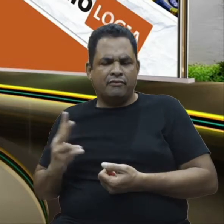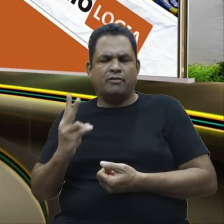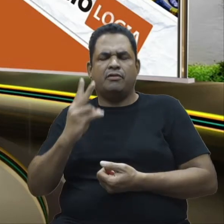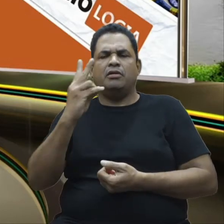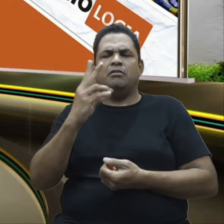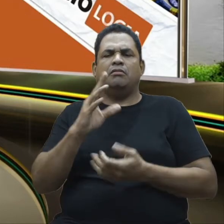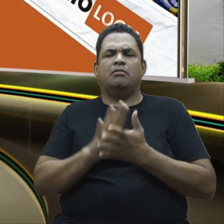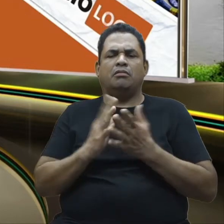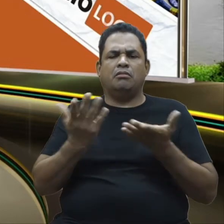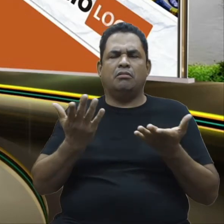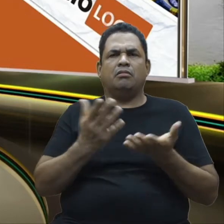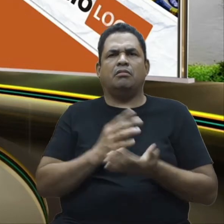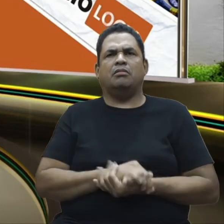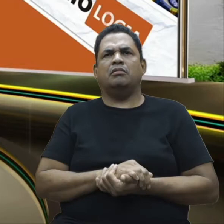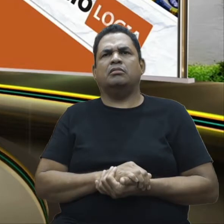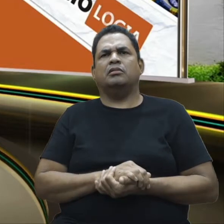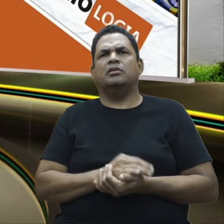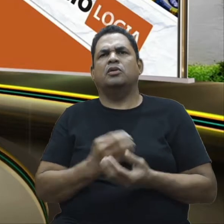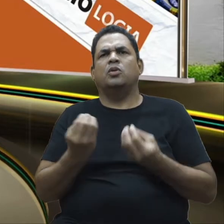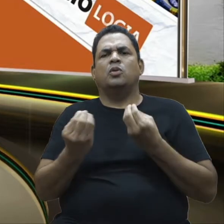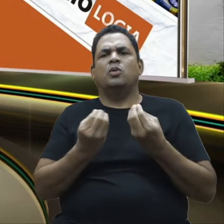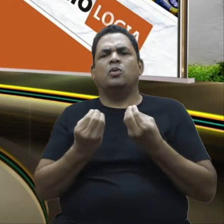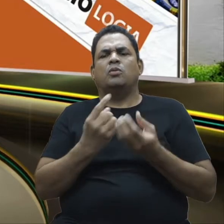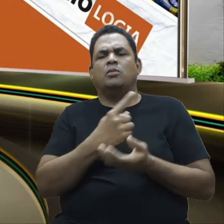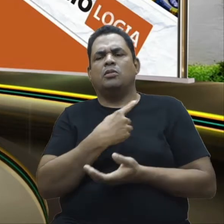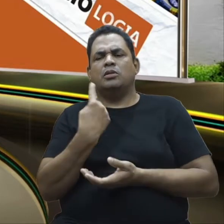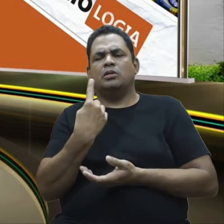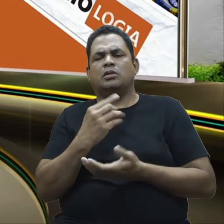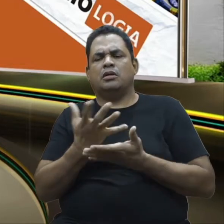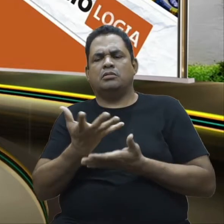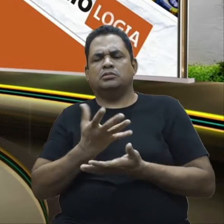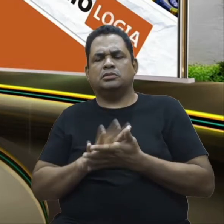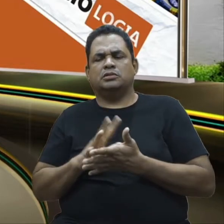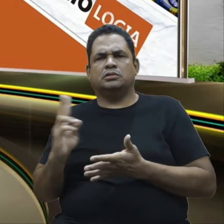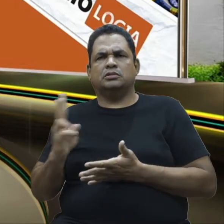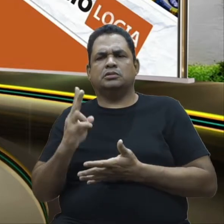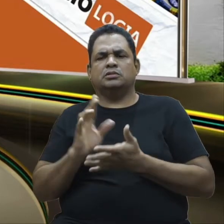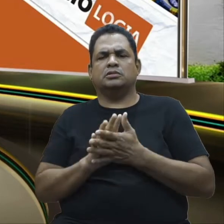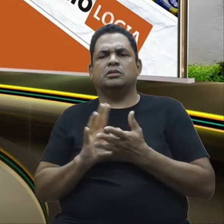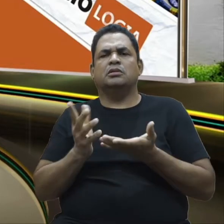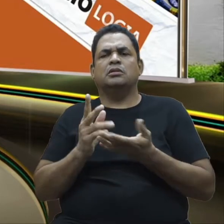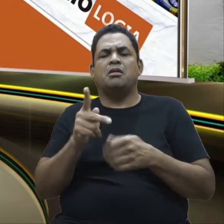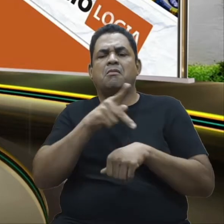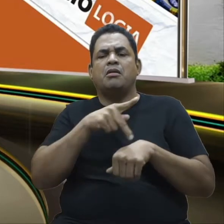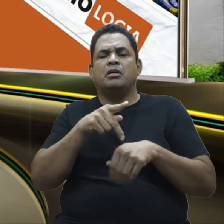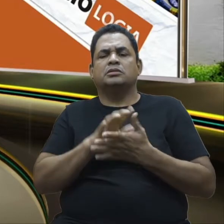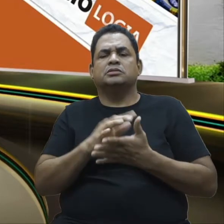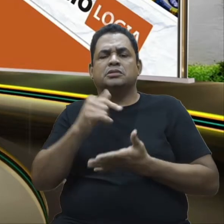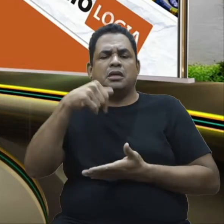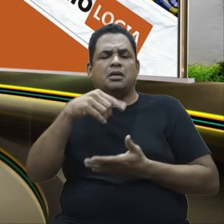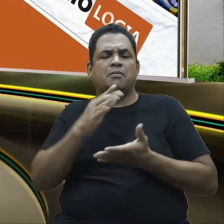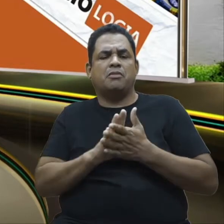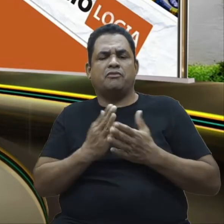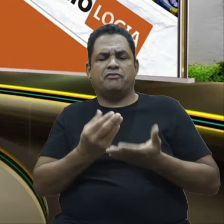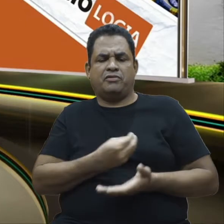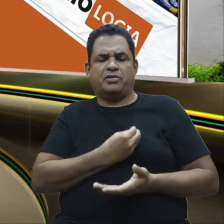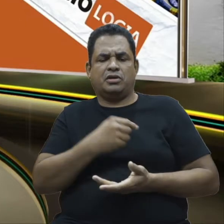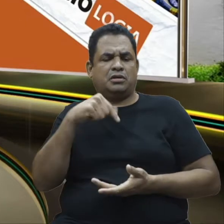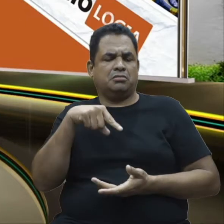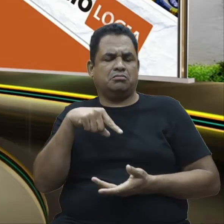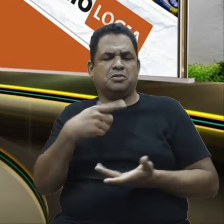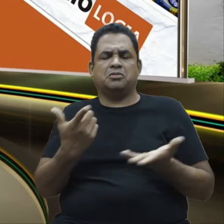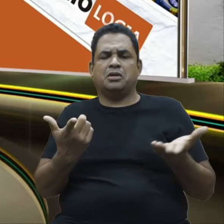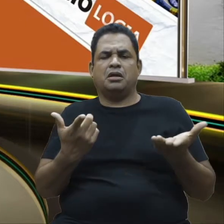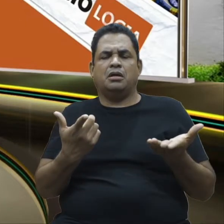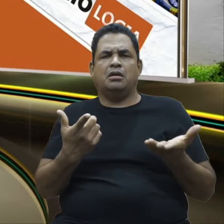valorizem, porque como que a gente quer ser valorizado enquanto país se aqueles que moram não se valorizam? Né? É